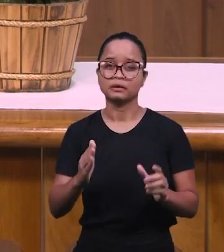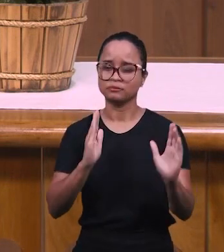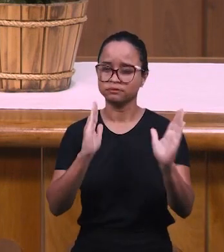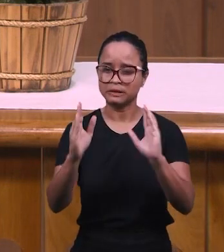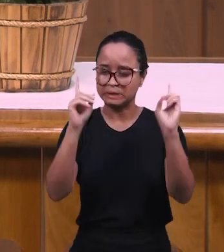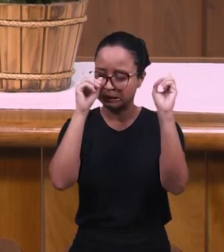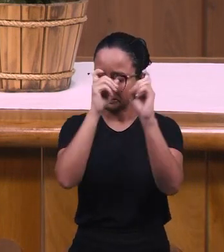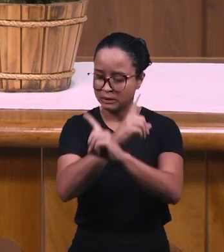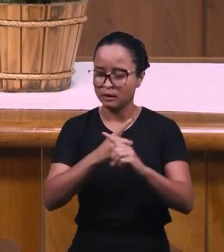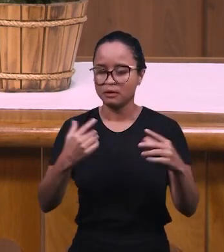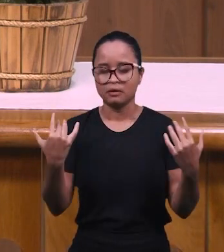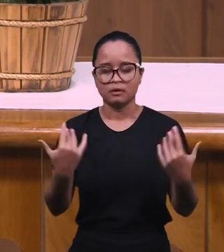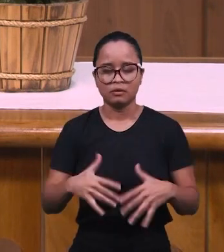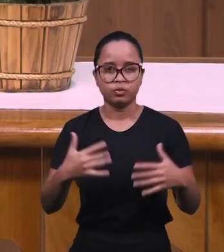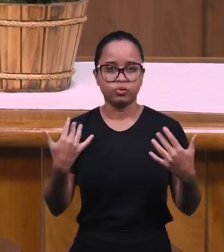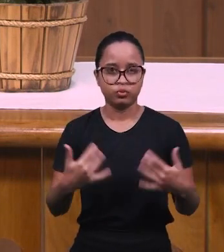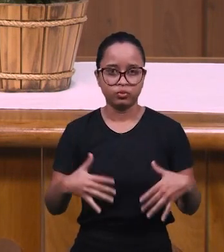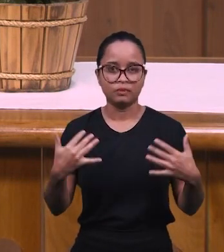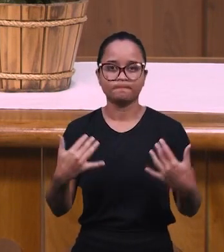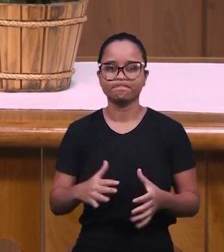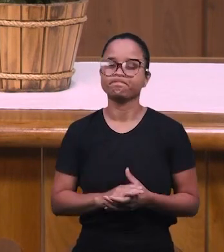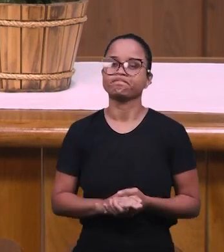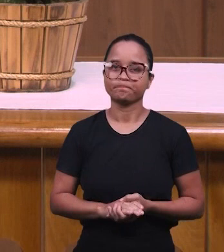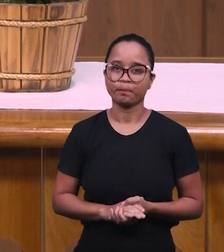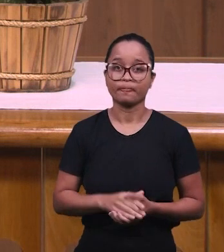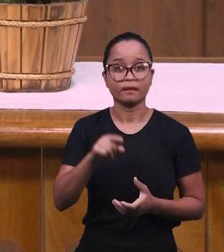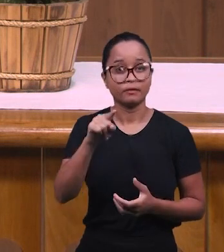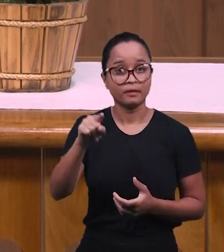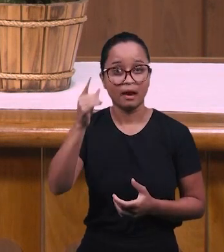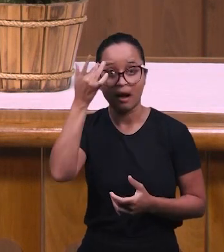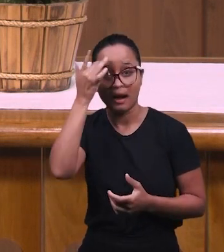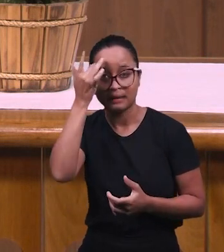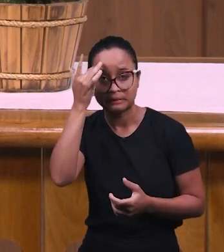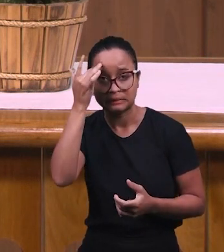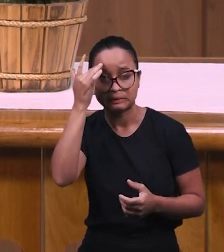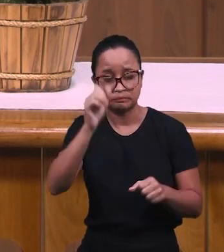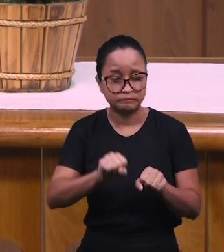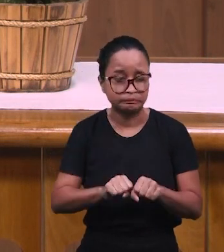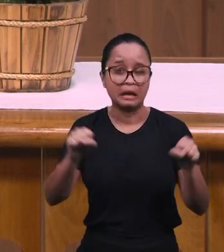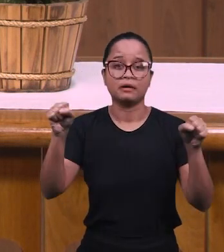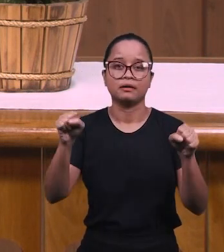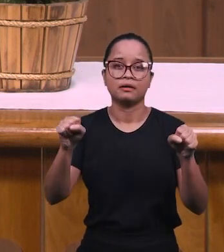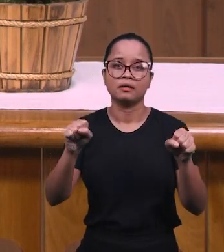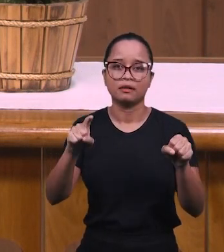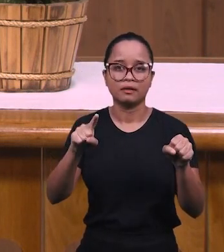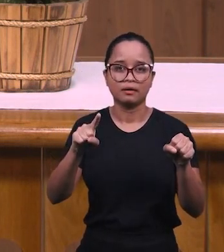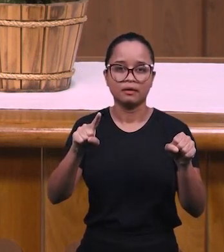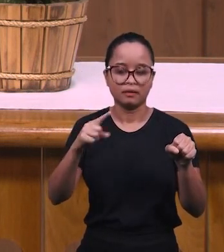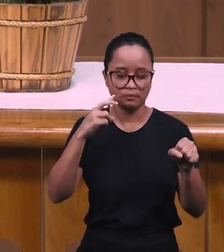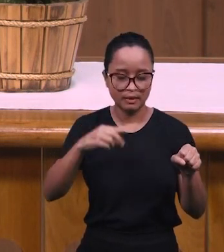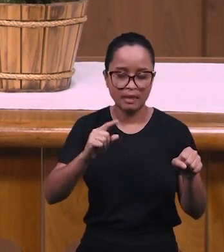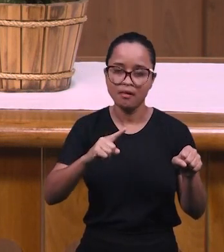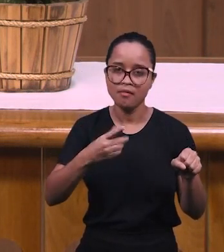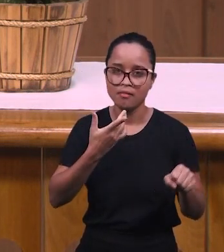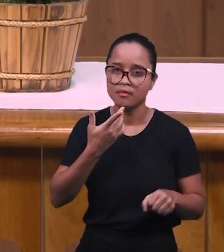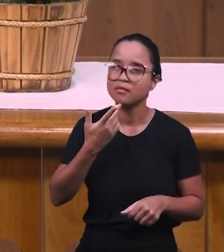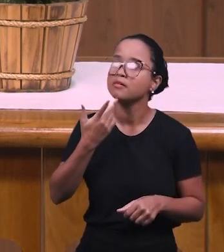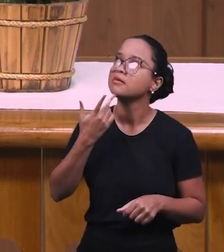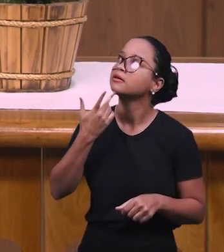momentos difíceis, às vezes diante de alguma situação que você acha que é impossível, olhe para o